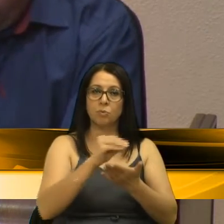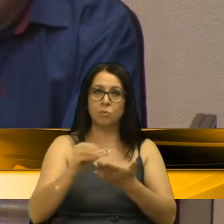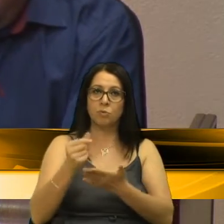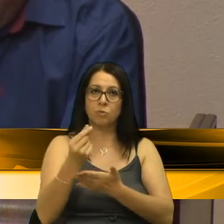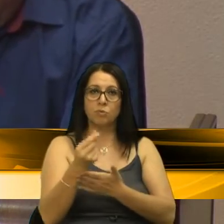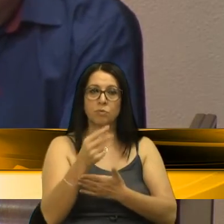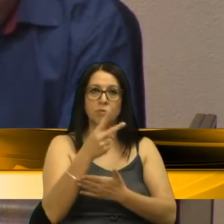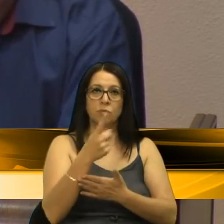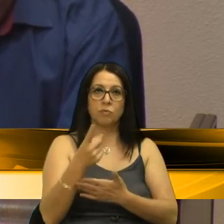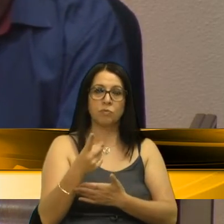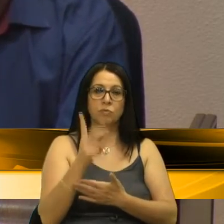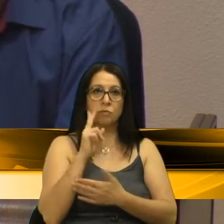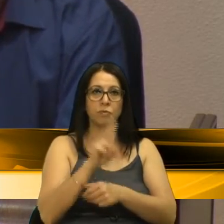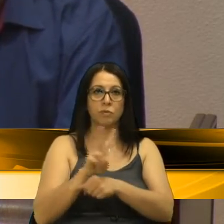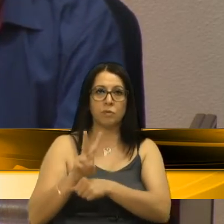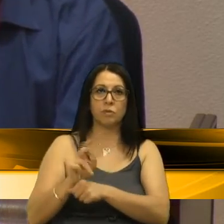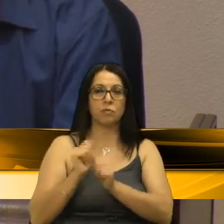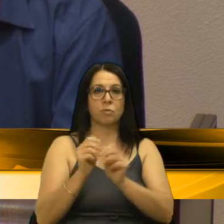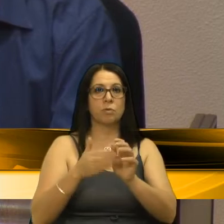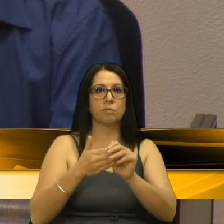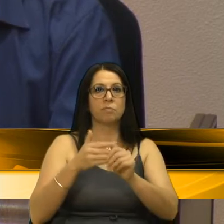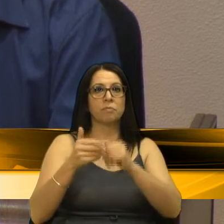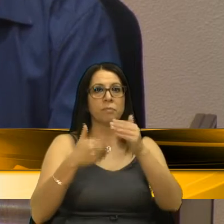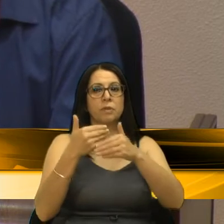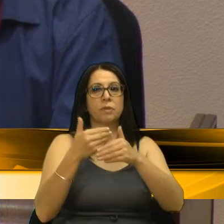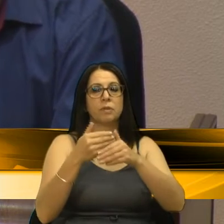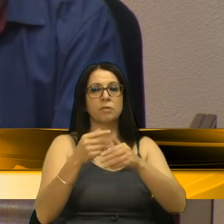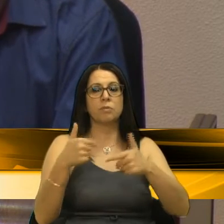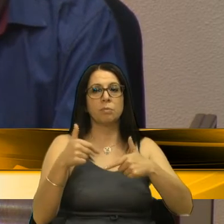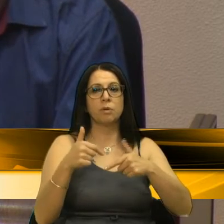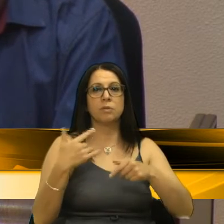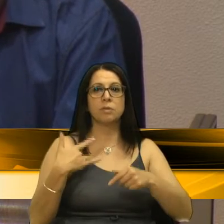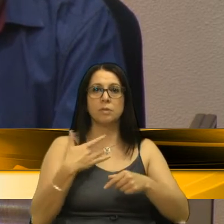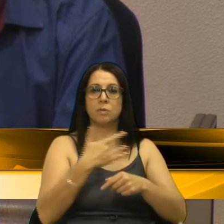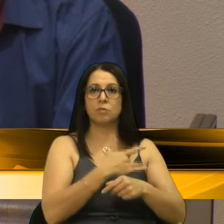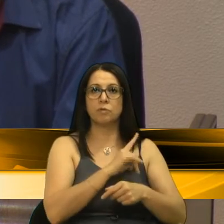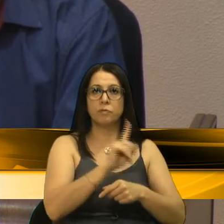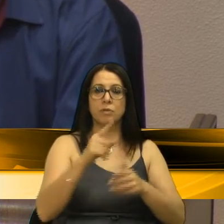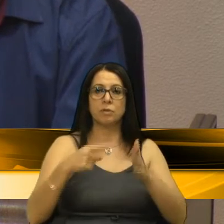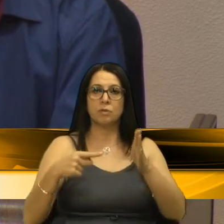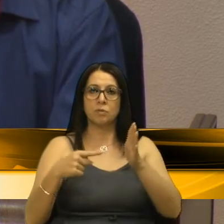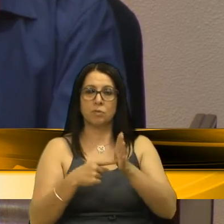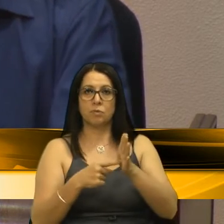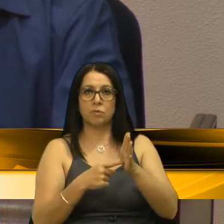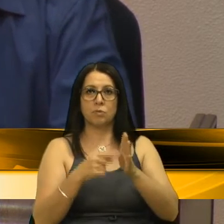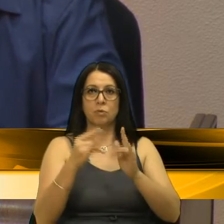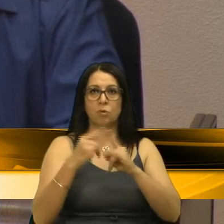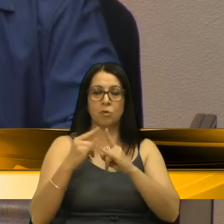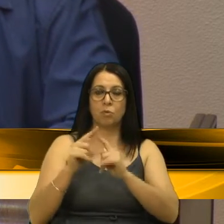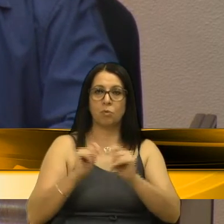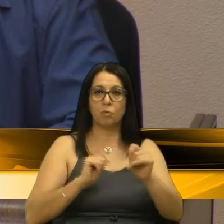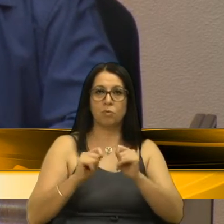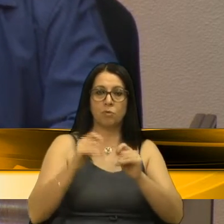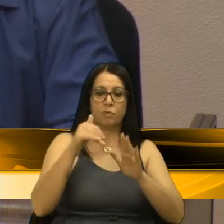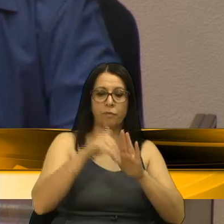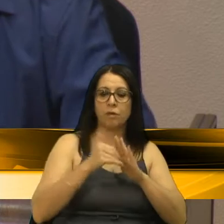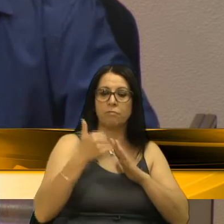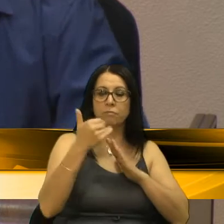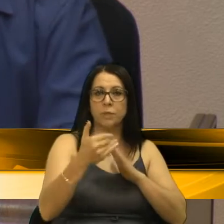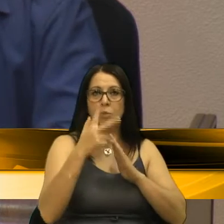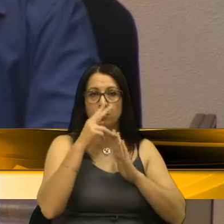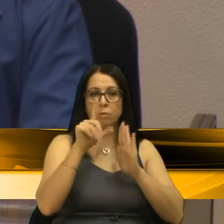21, fiscalizar e acompanhar o desenvolvimento das ações dos serviços de saúde e encaminhar denúncias dos respectivos órgãos de controle interno e externo, conforme a